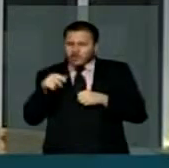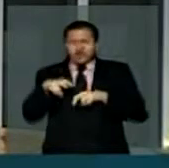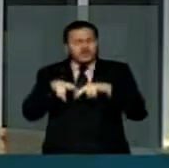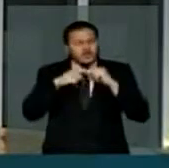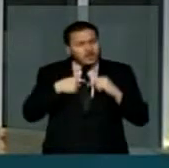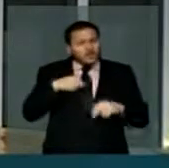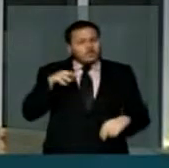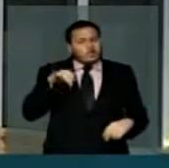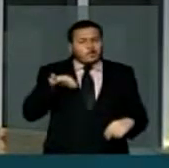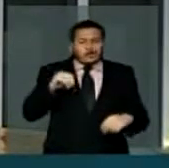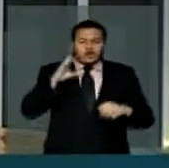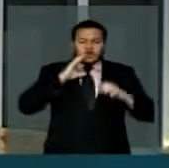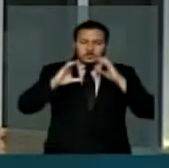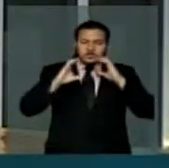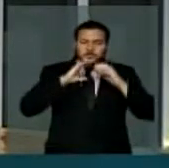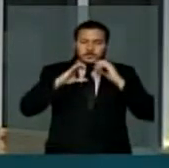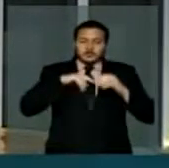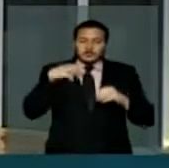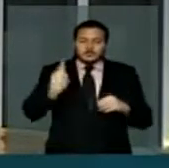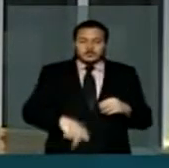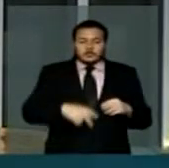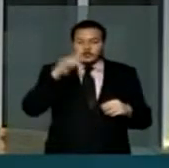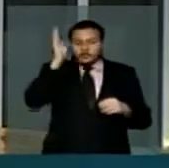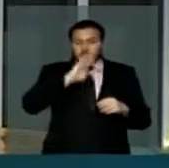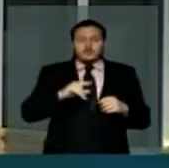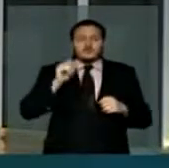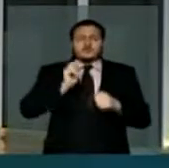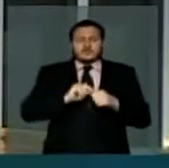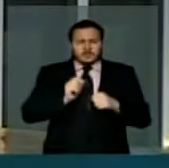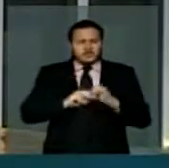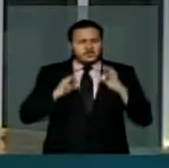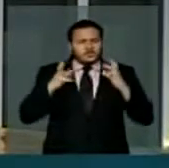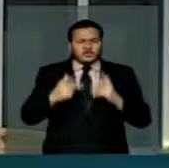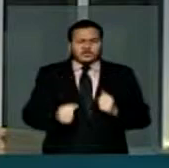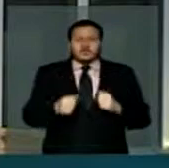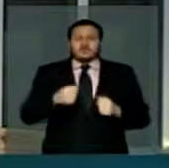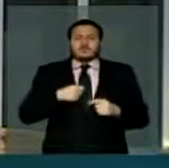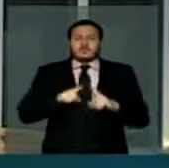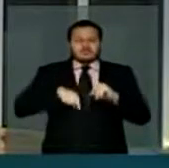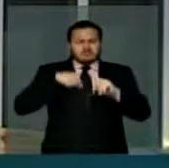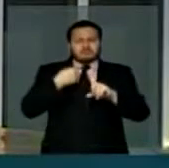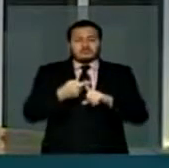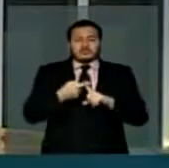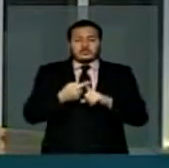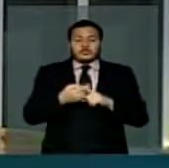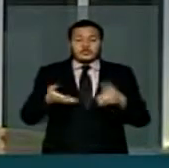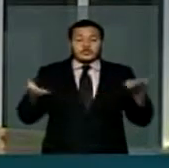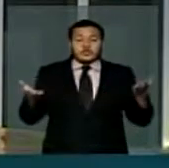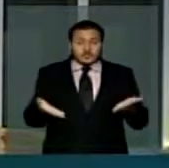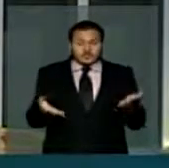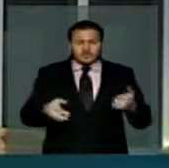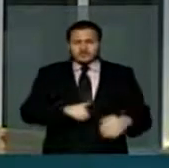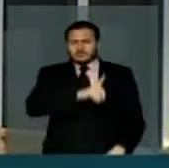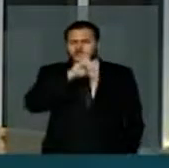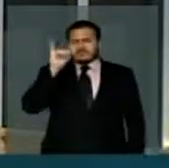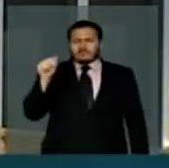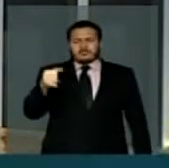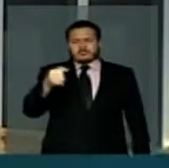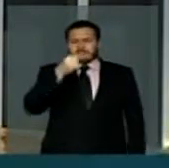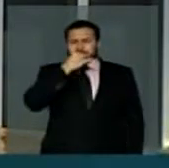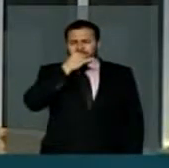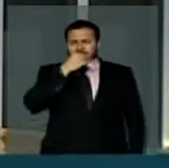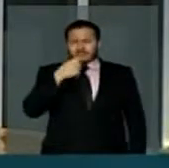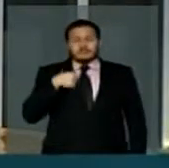nosso país, sim, tiveram coragem de fazer tudo isso e muito mais. Hoje, nesse dia tão triste,